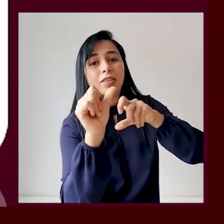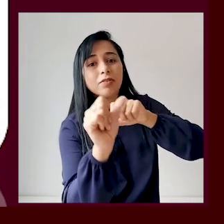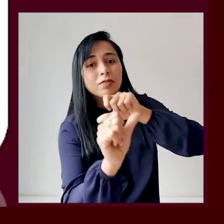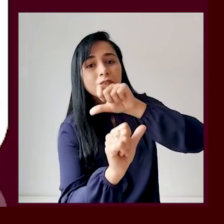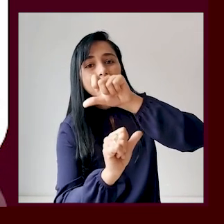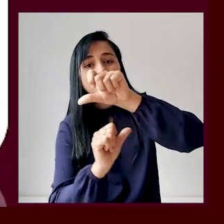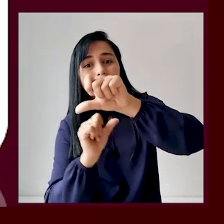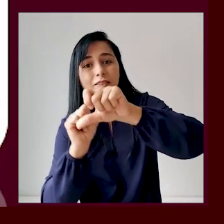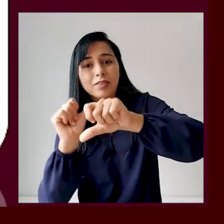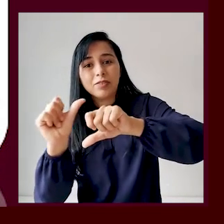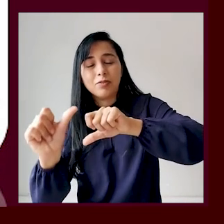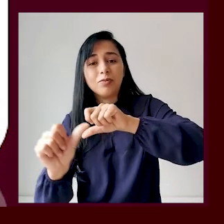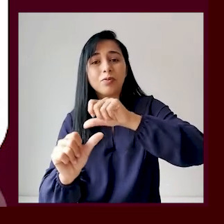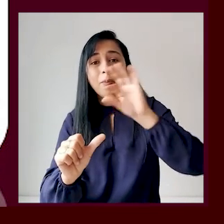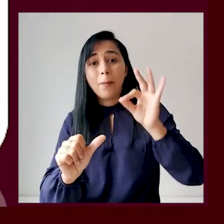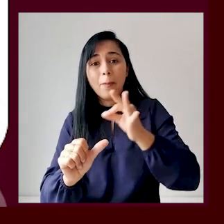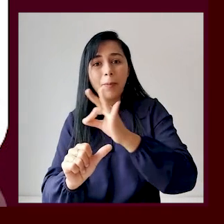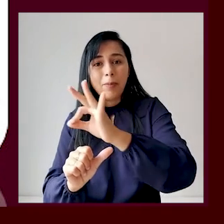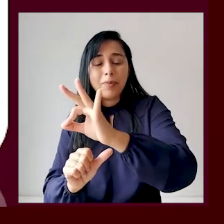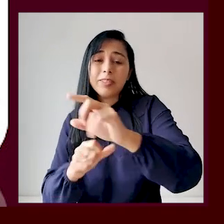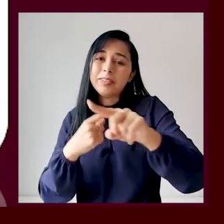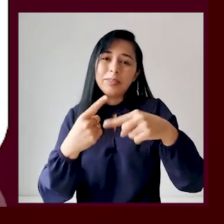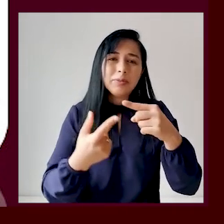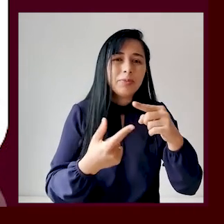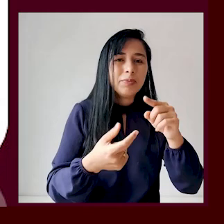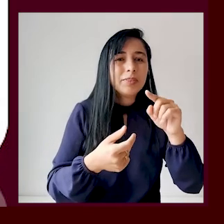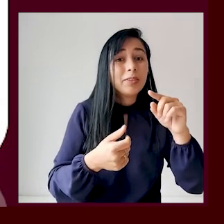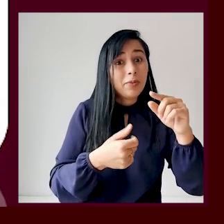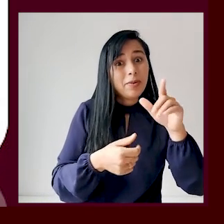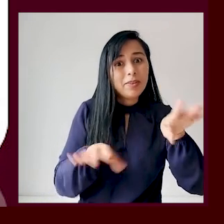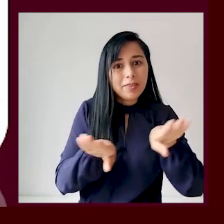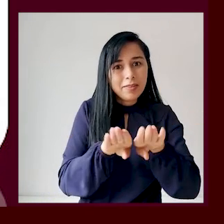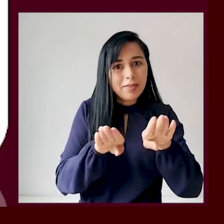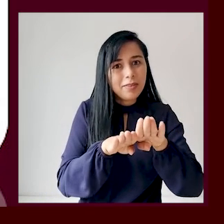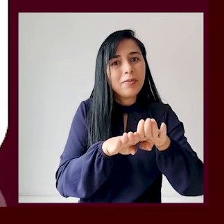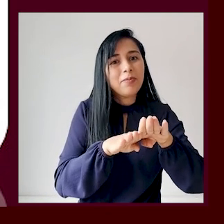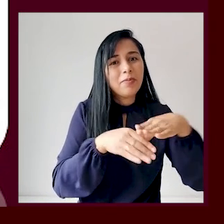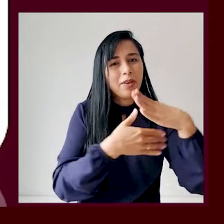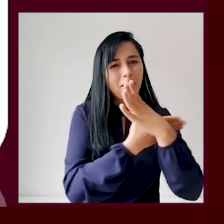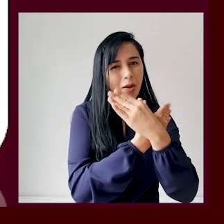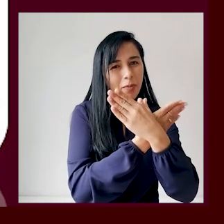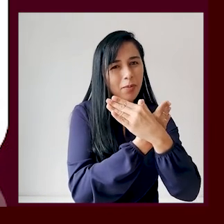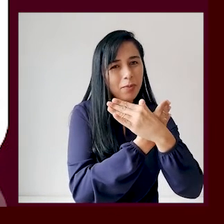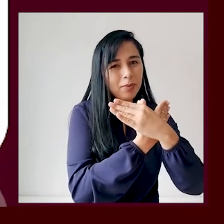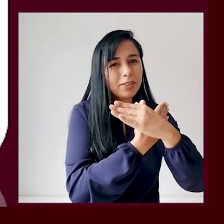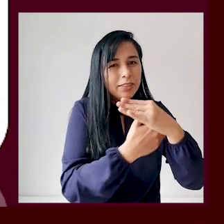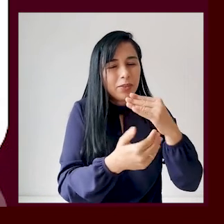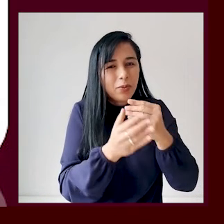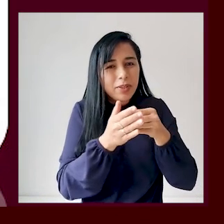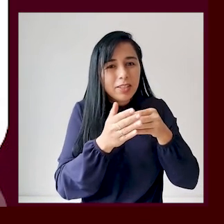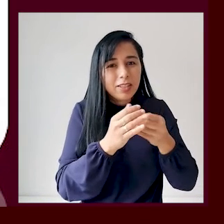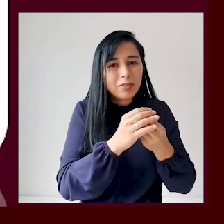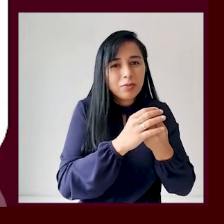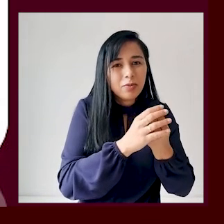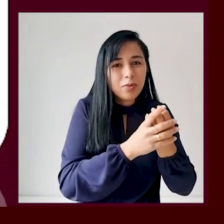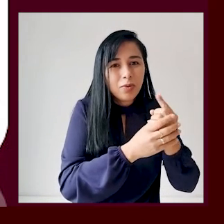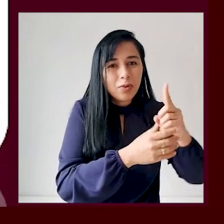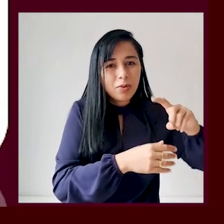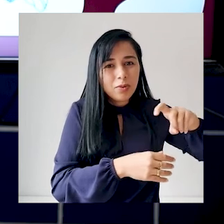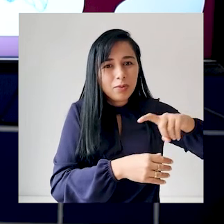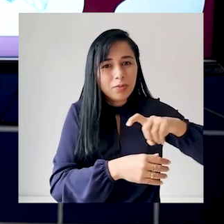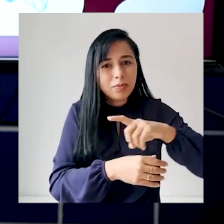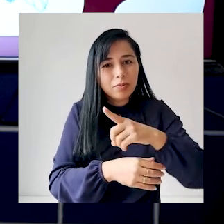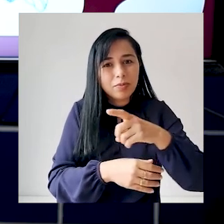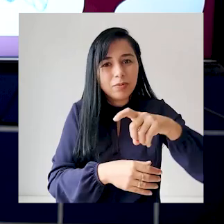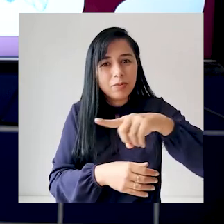próprios sapos, onde a larva é chamada de girino e é totalmente diferente do indivíduo